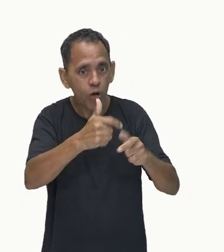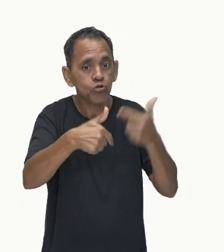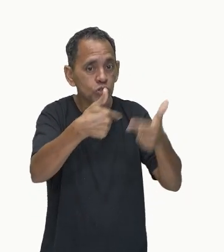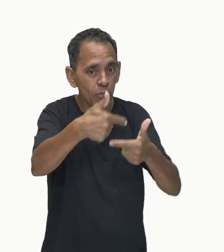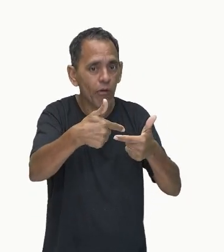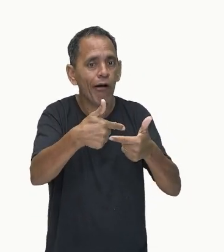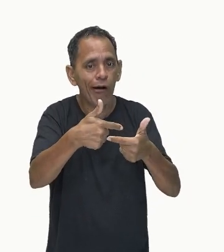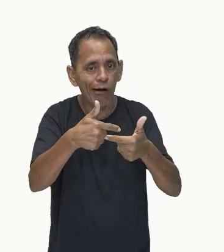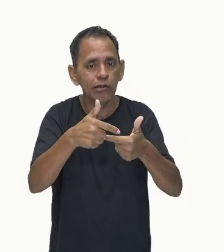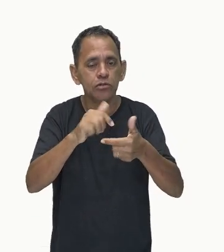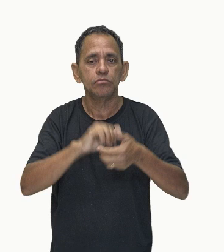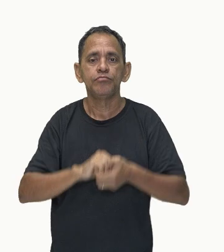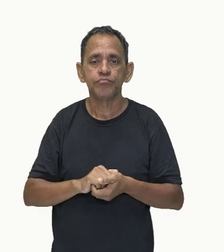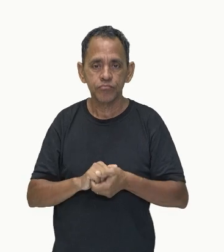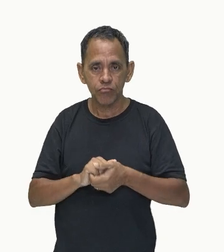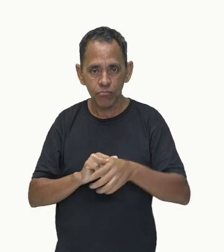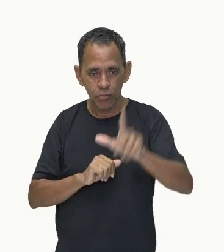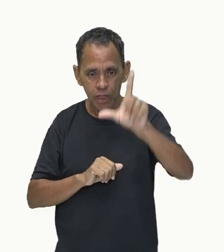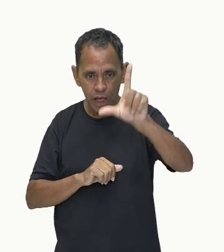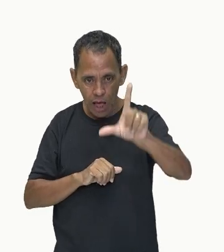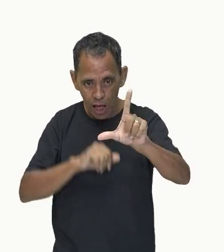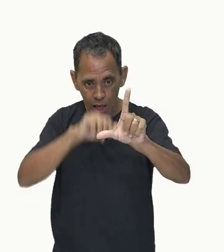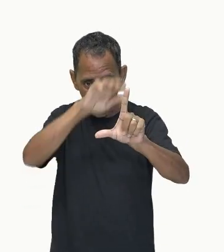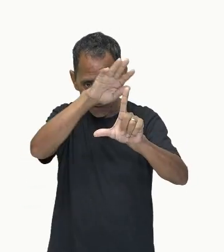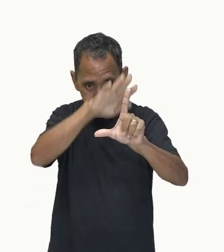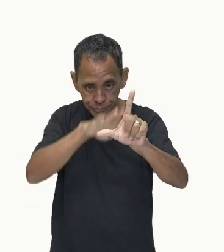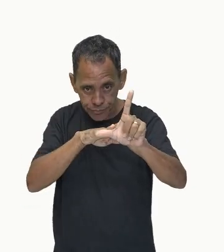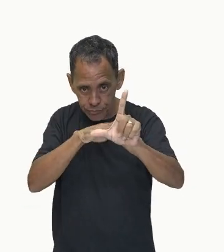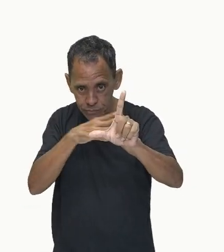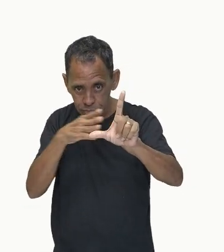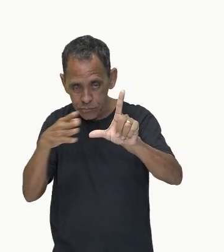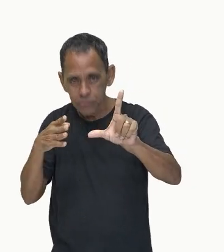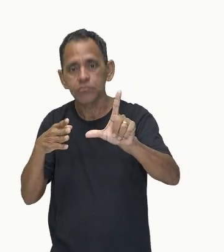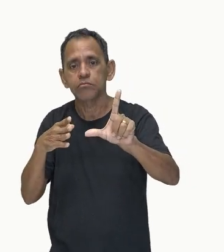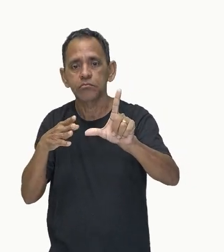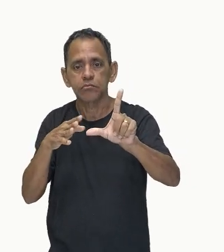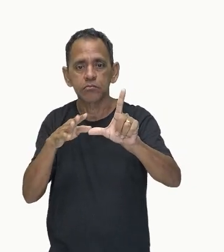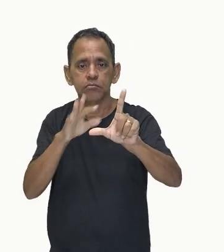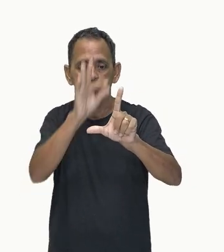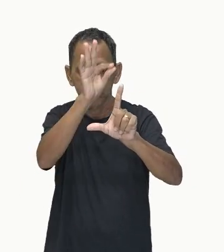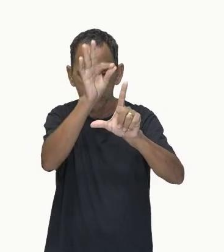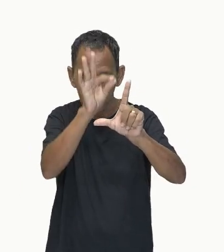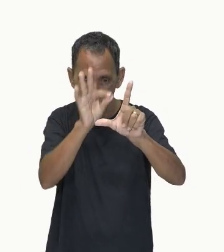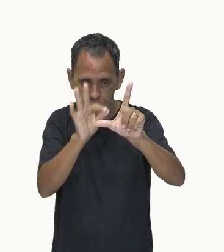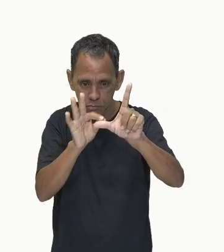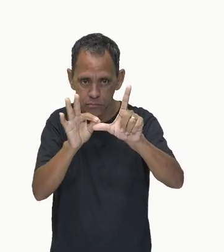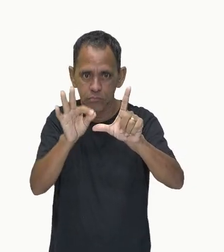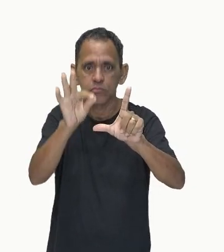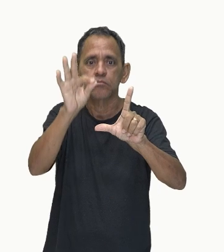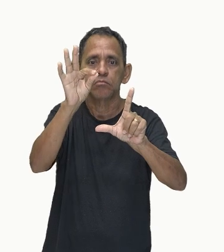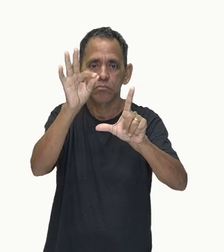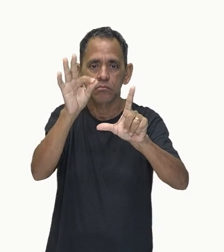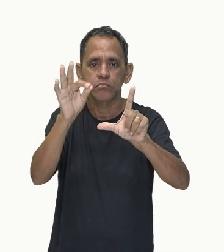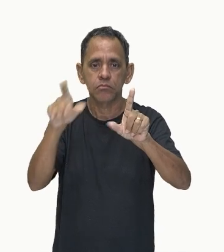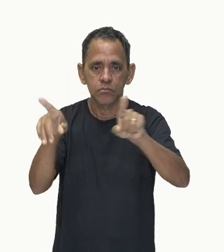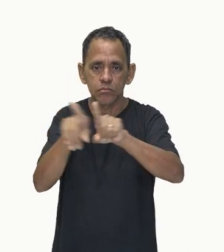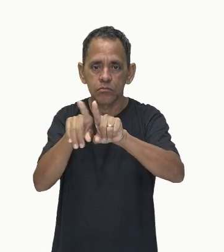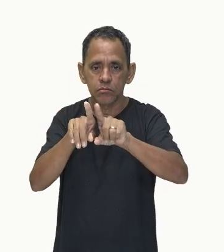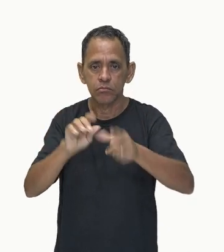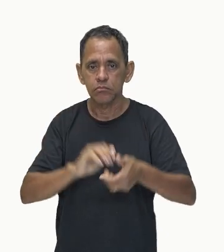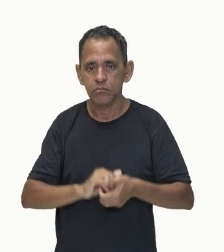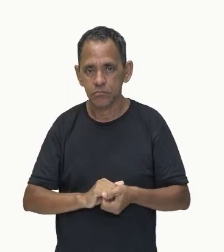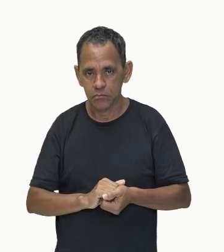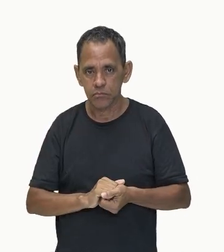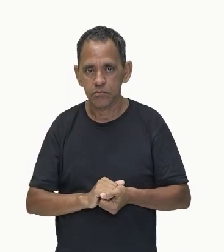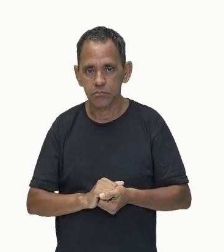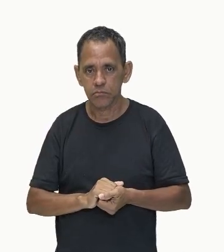eixo das abscissas, acima do eixo da distância. Se a região tivesse por aqui por baixo, pessoal, o trabalho seria negativo,